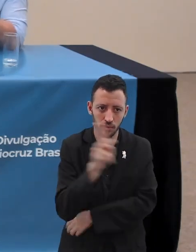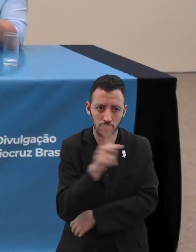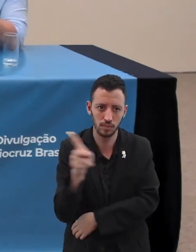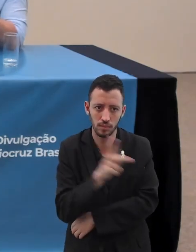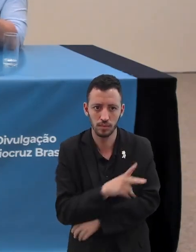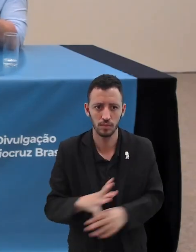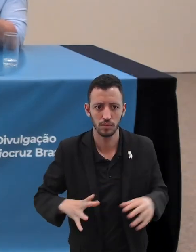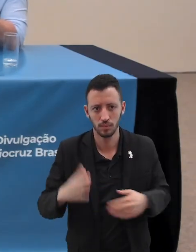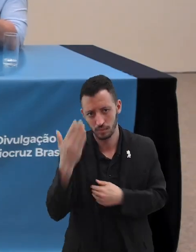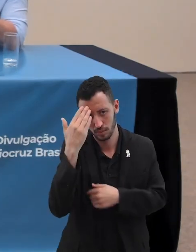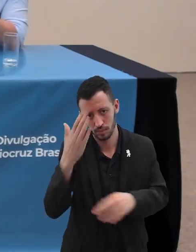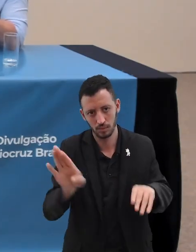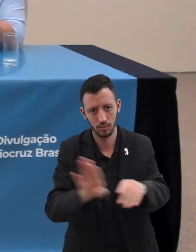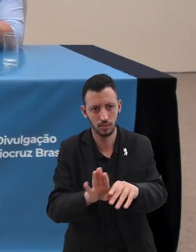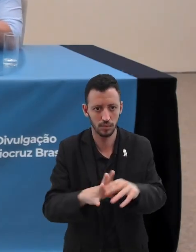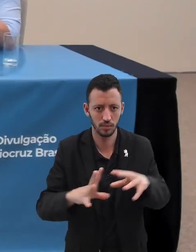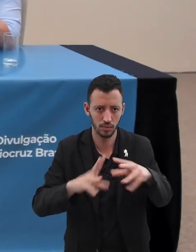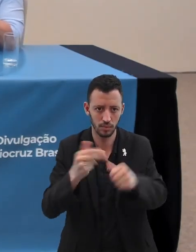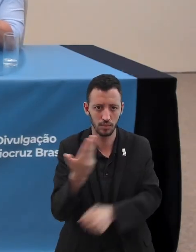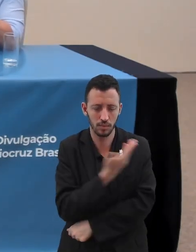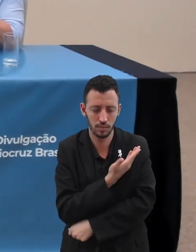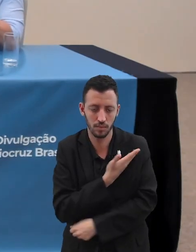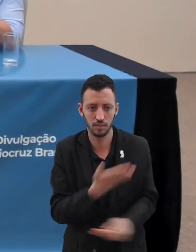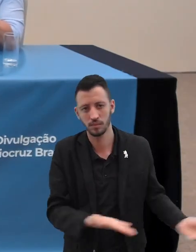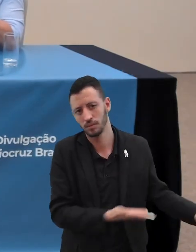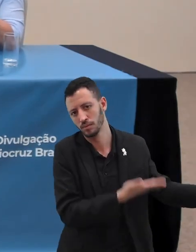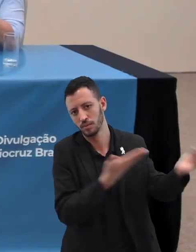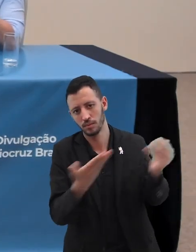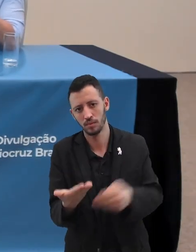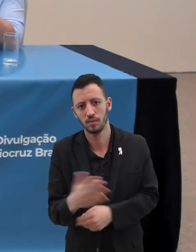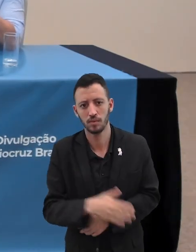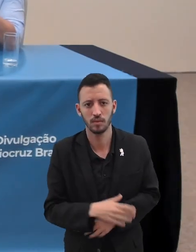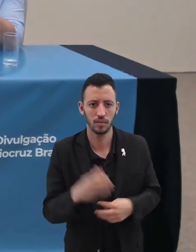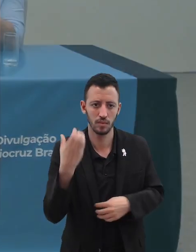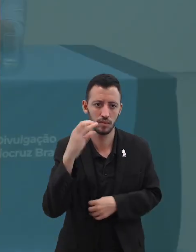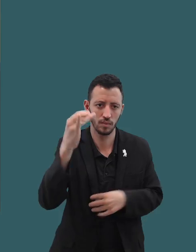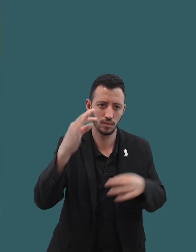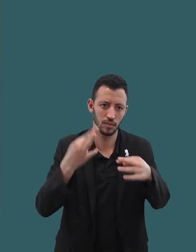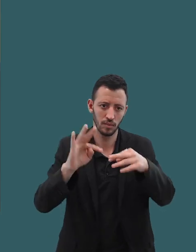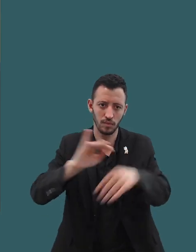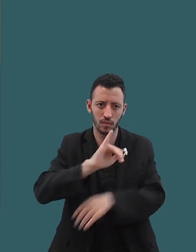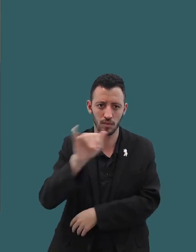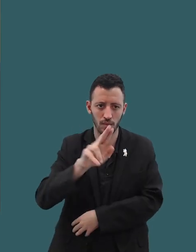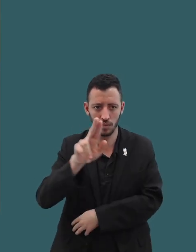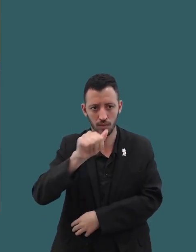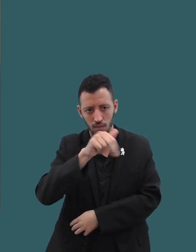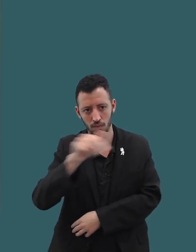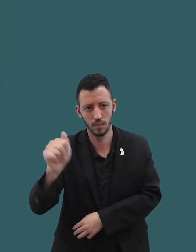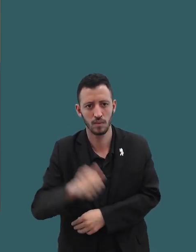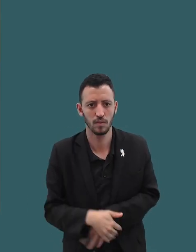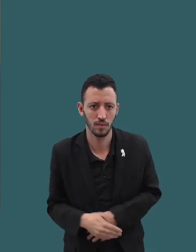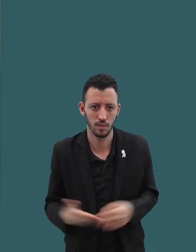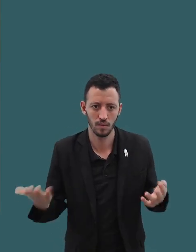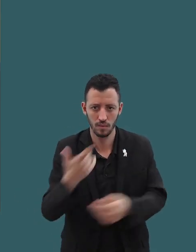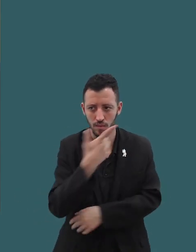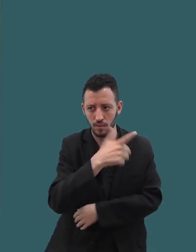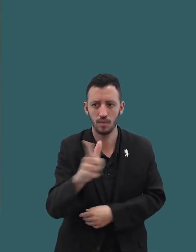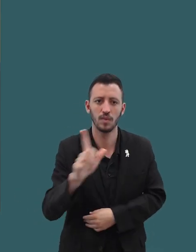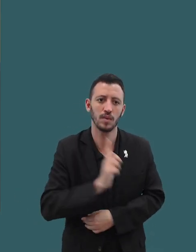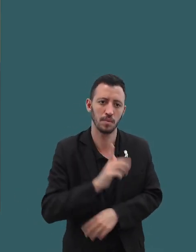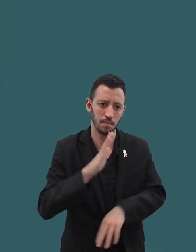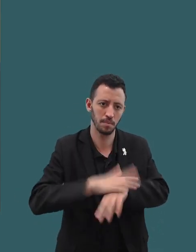professora Graça e também a nossa colega aqui do Ministério de Ciência e Tecnologia, a Ruana. Espero que a gente tenha